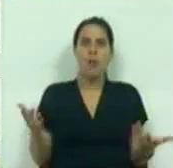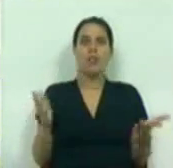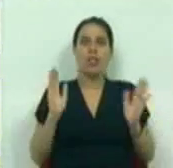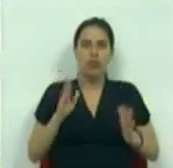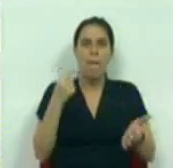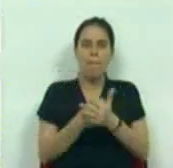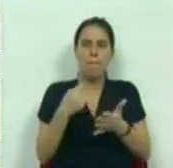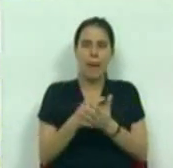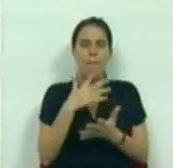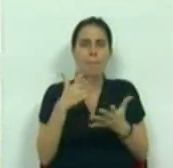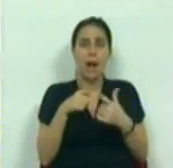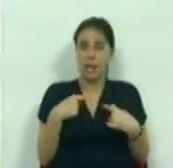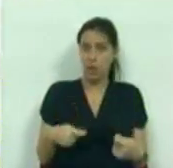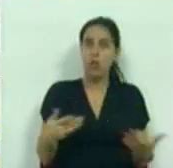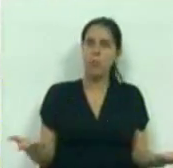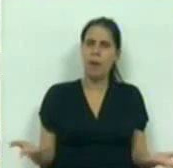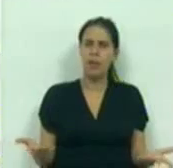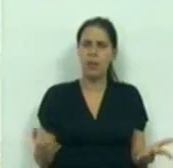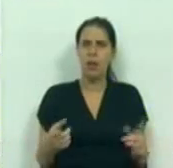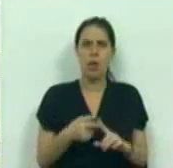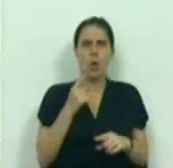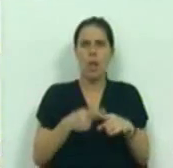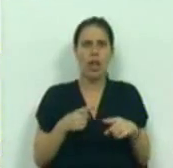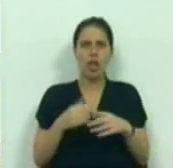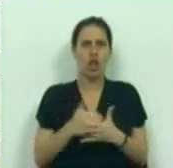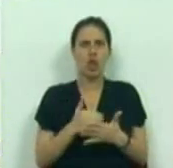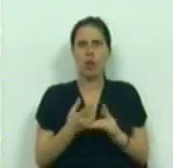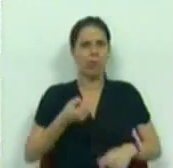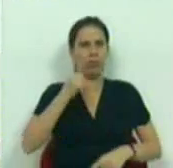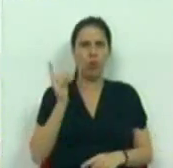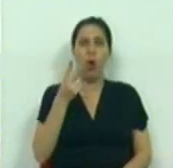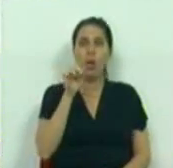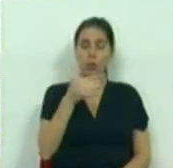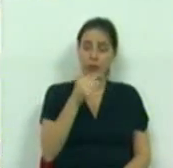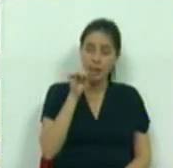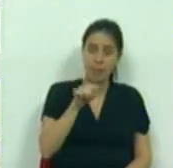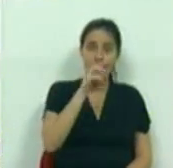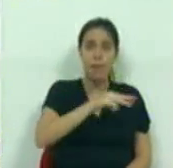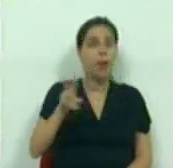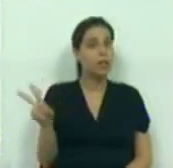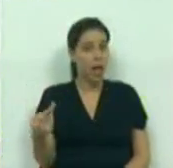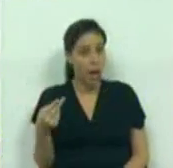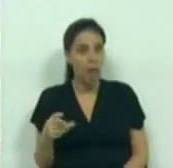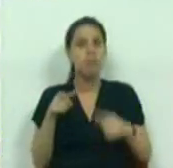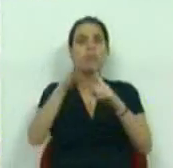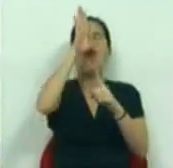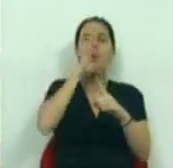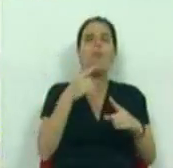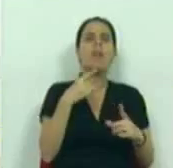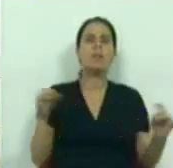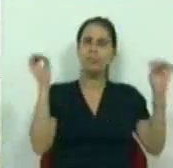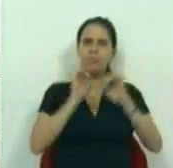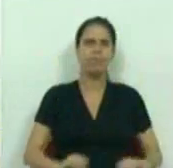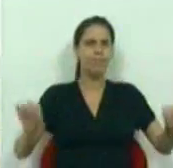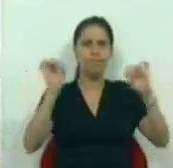ter já que pagar partes destes encargos. Mas não são trocos, senhoras e senhores deputados. 2,7 mil milhões de euros. Sobre isto o Governo nada